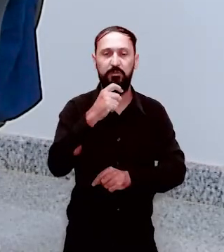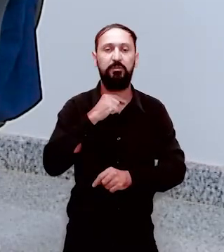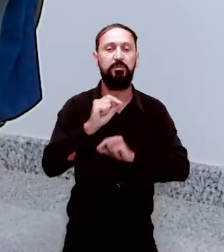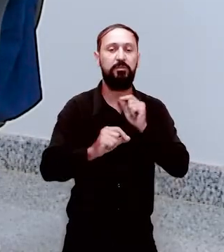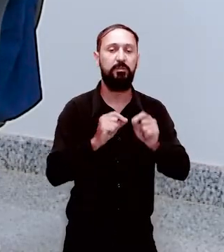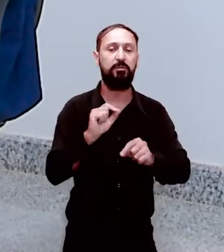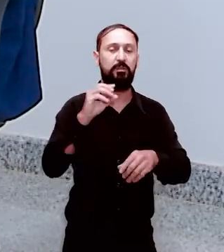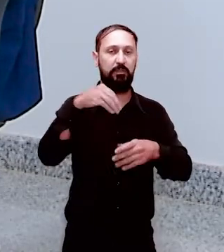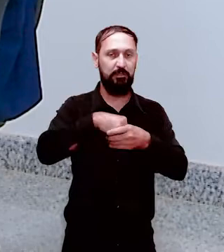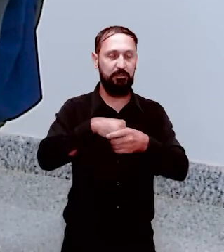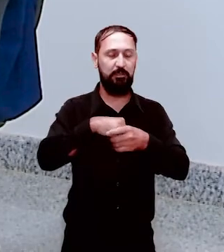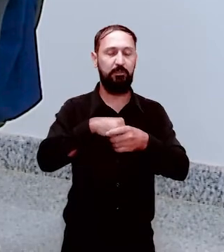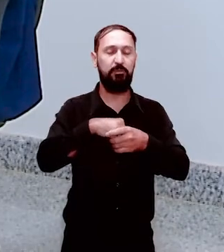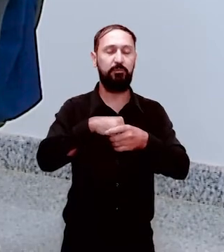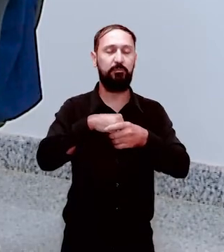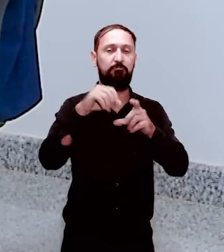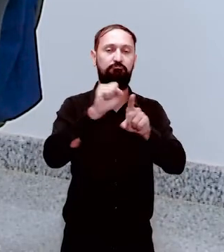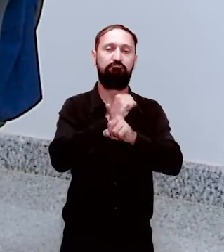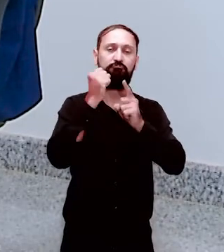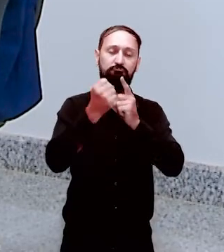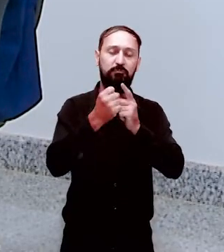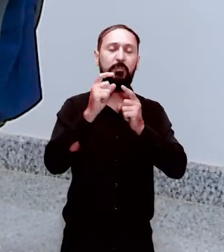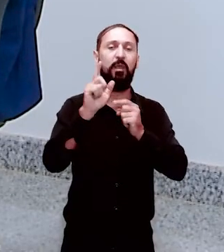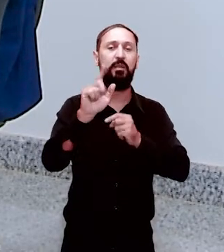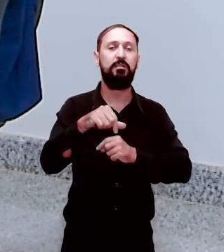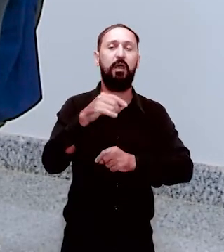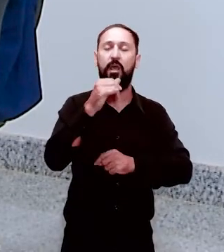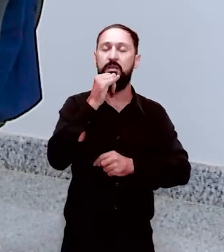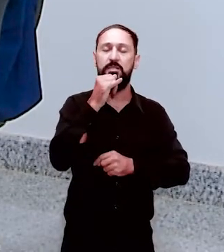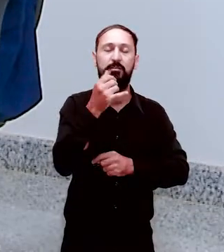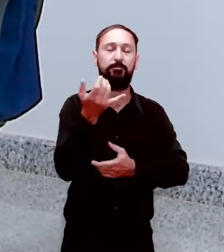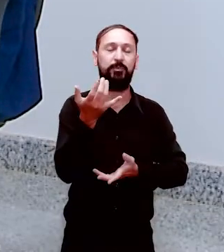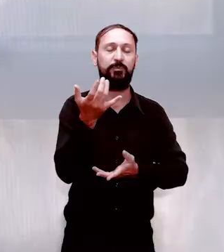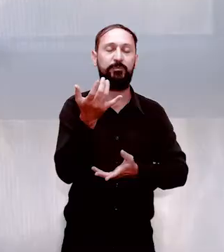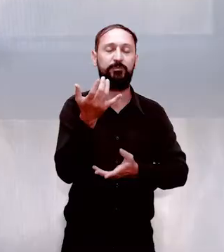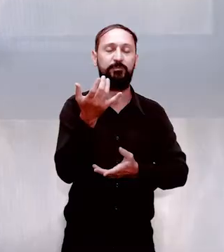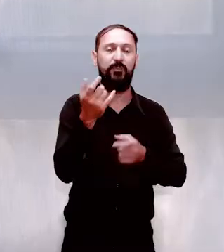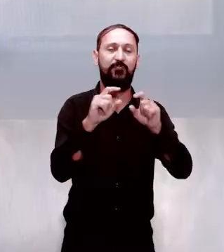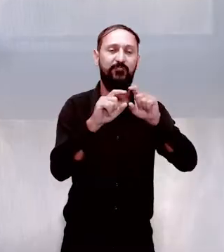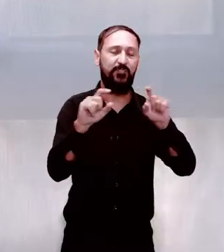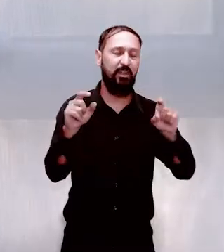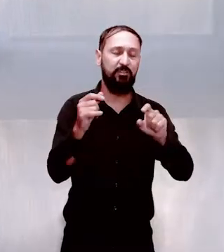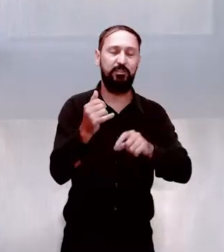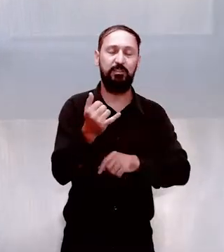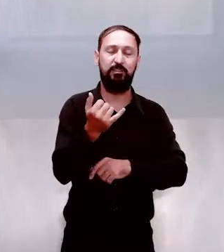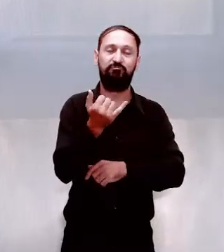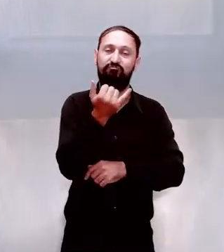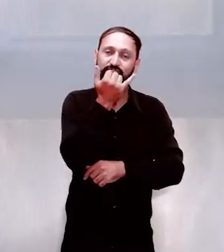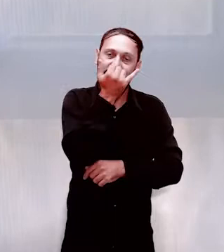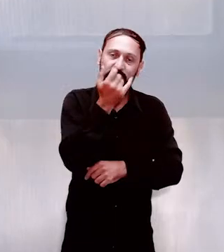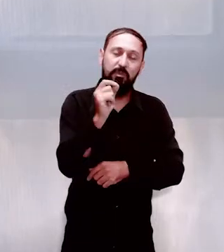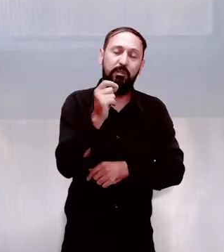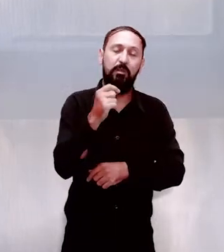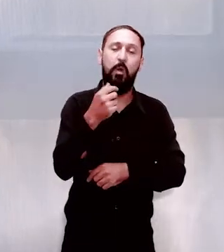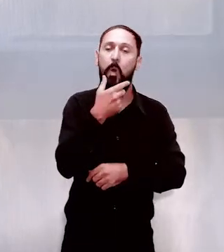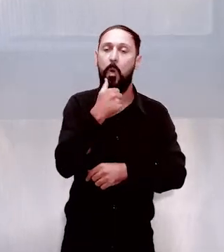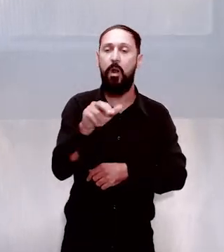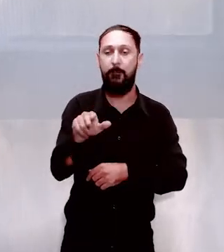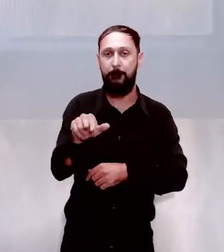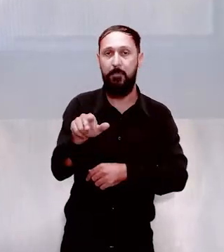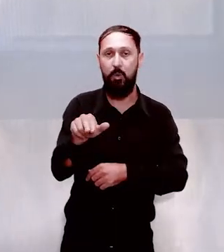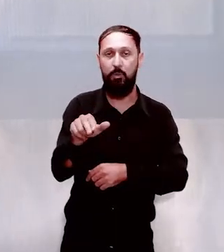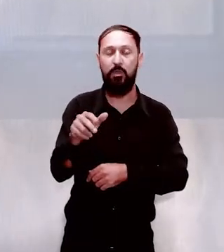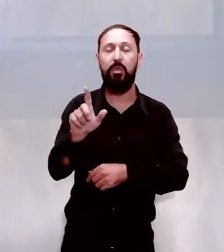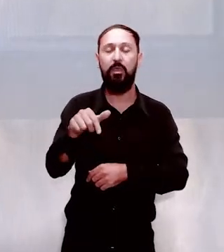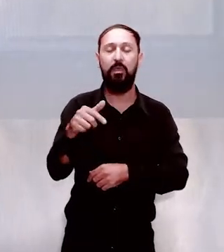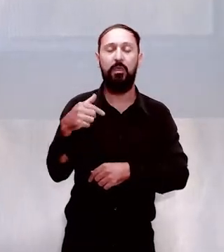fortalecer nessa sociedade racistas, mas são frases que, infelizmente, Benhur, eu vou tirar por um irmão meu, que é